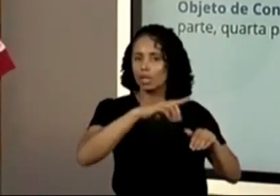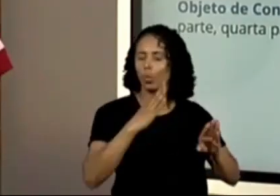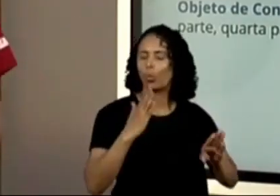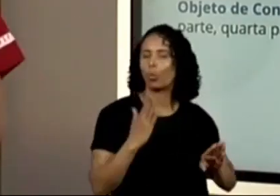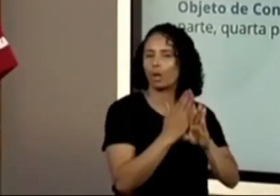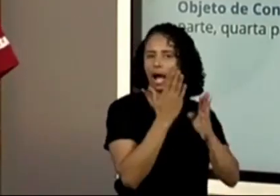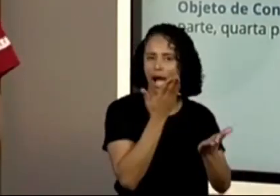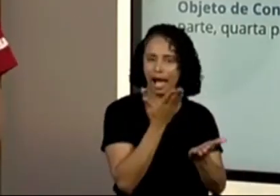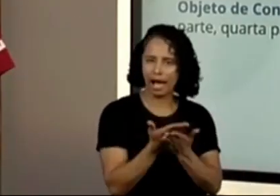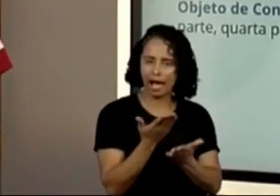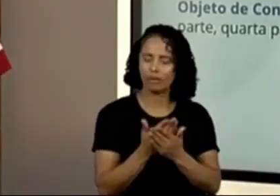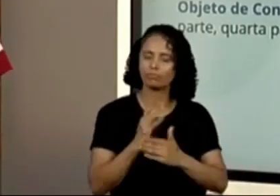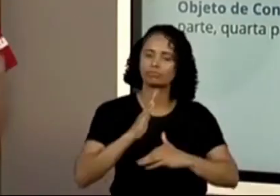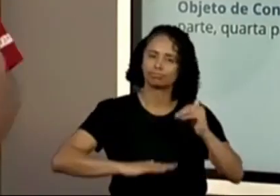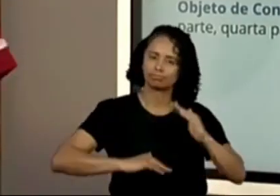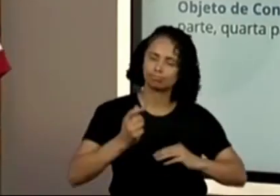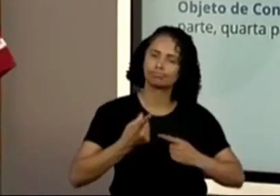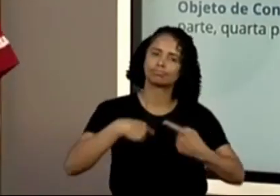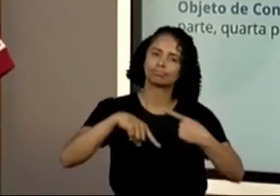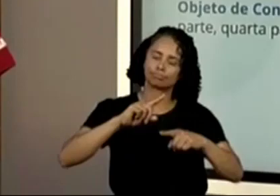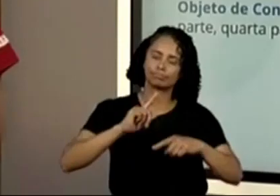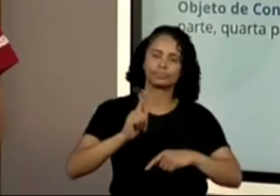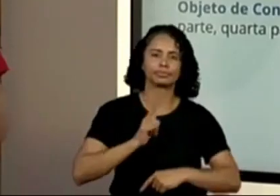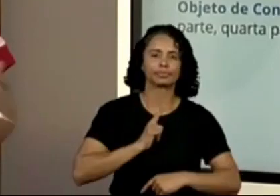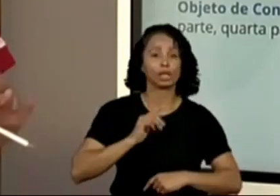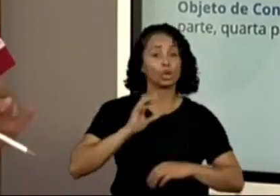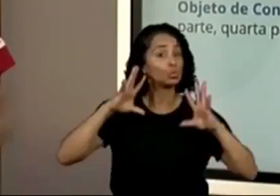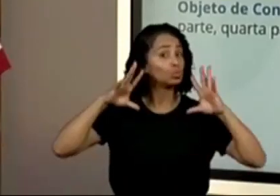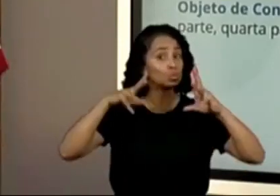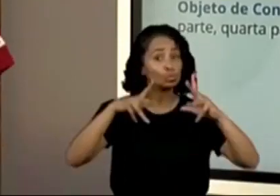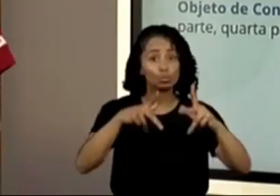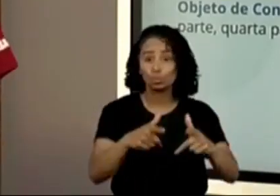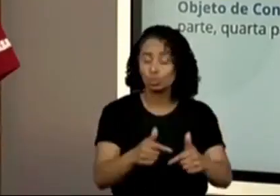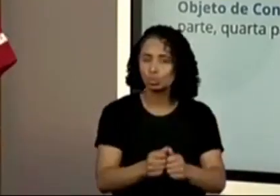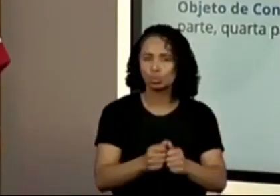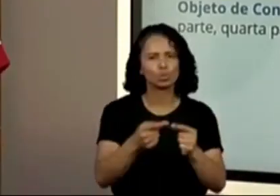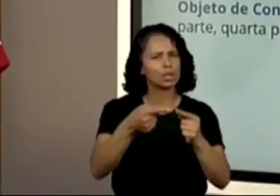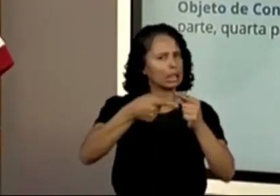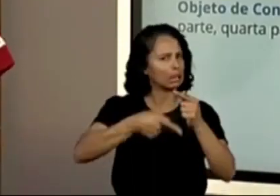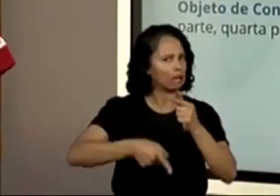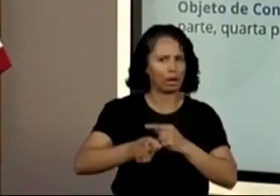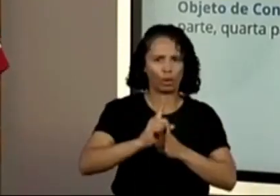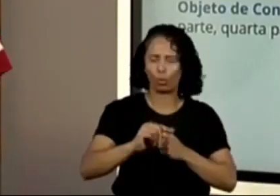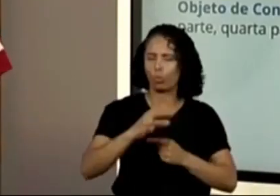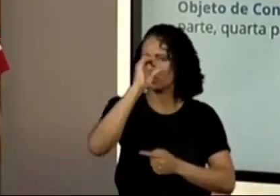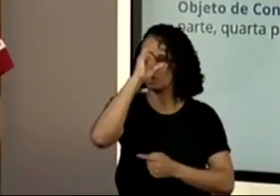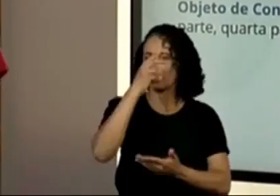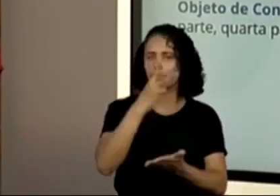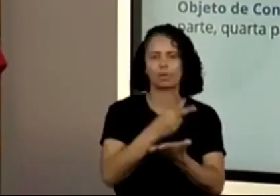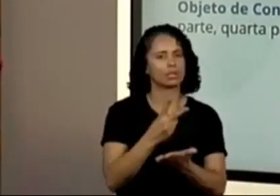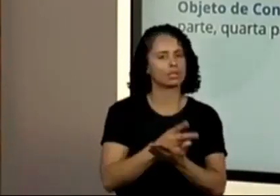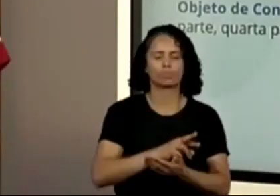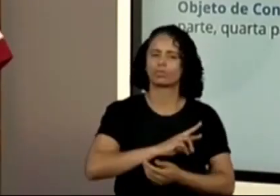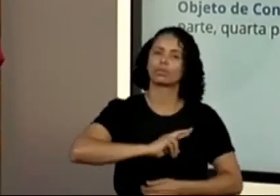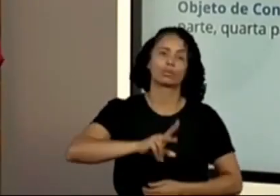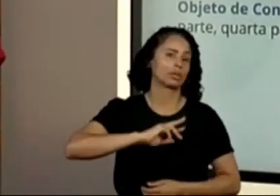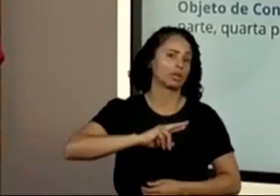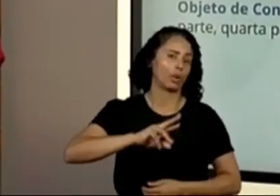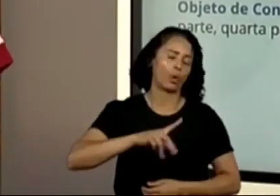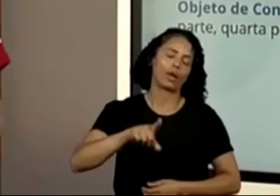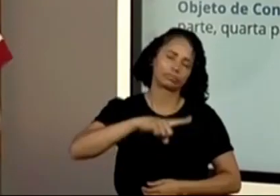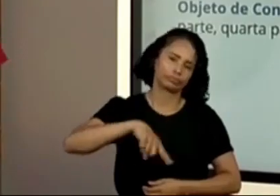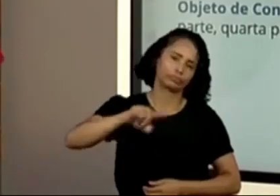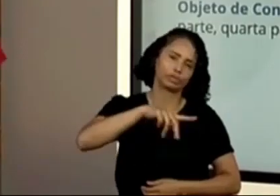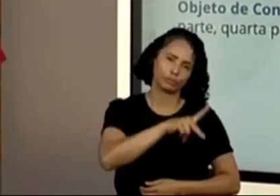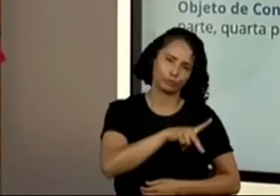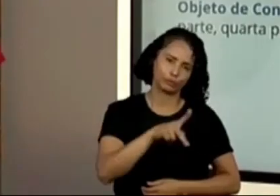vai ter uma habilidade selecionada. Essas habilidades não vão ter relação com aprender sempre. Essa é uma orientação aí para vocês, professores,